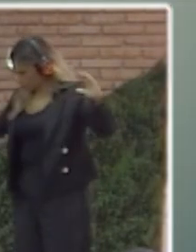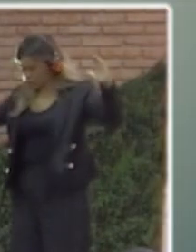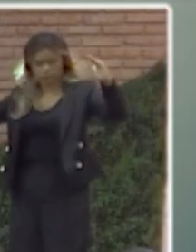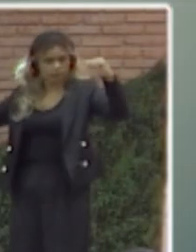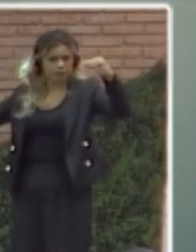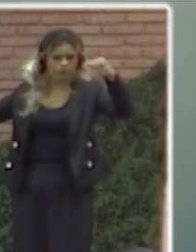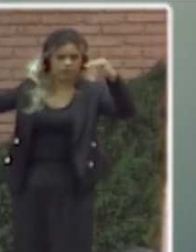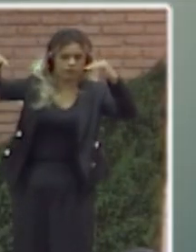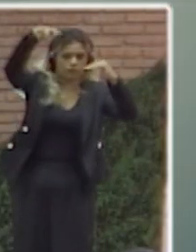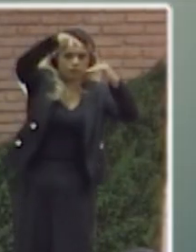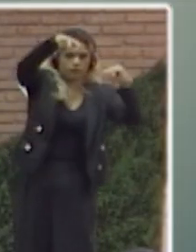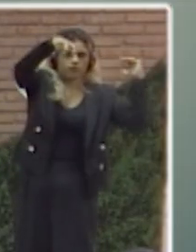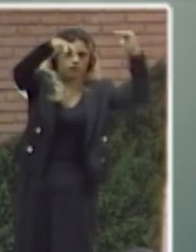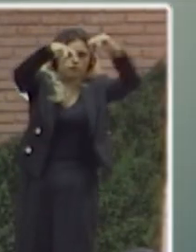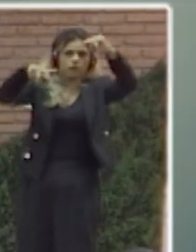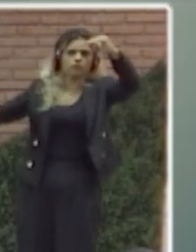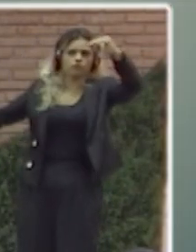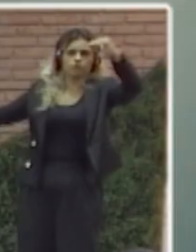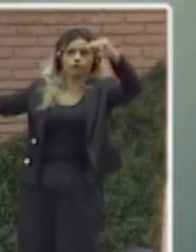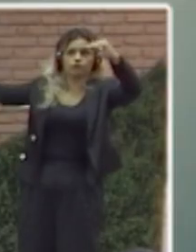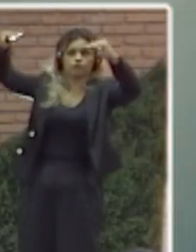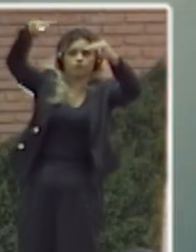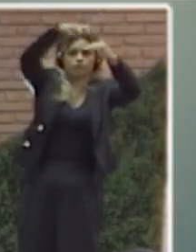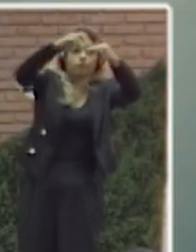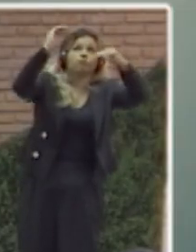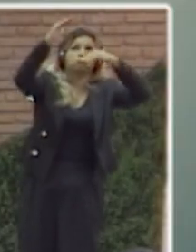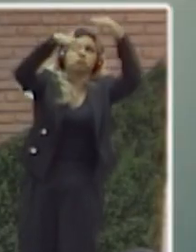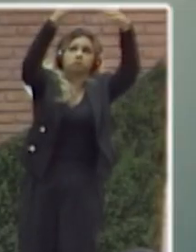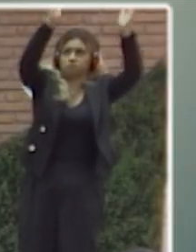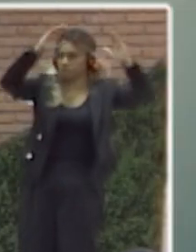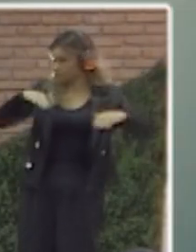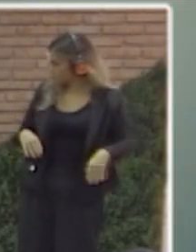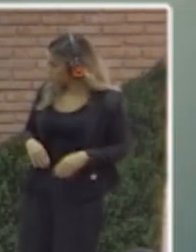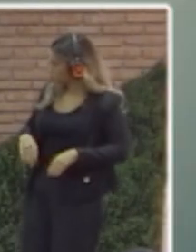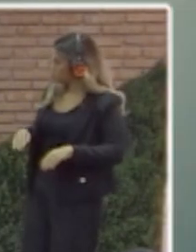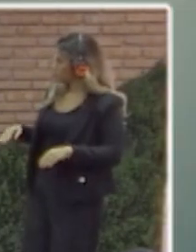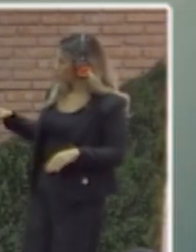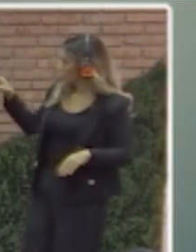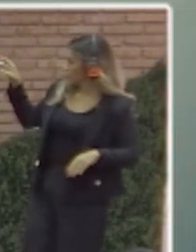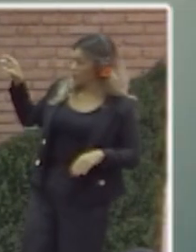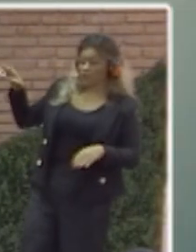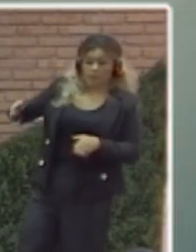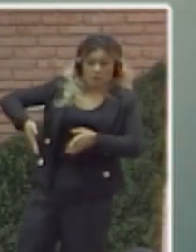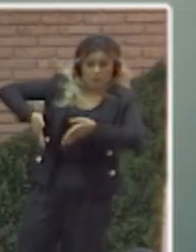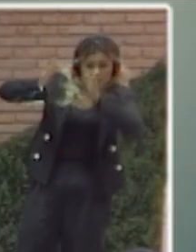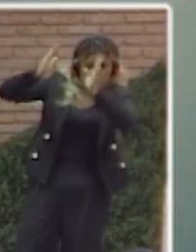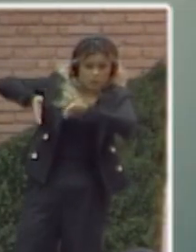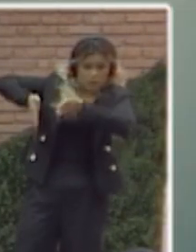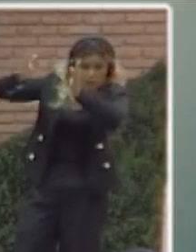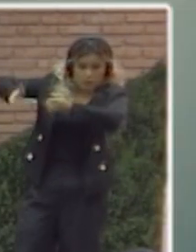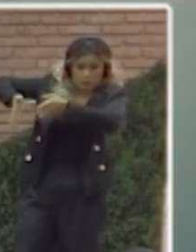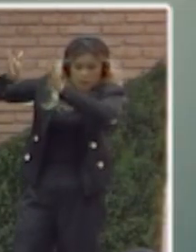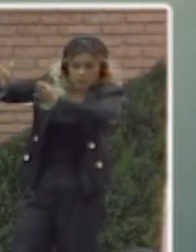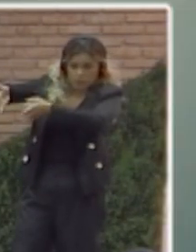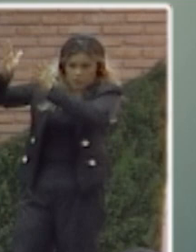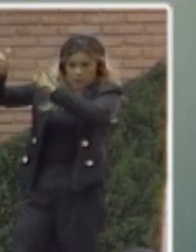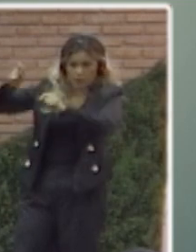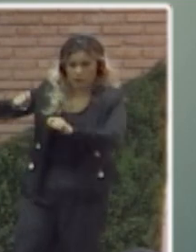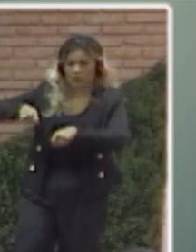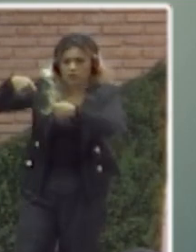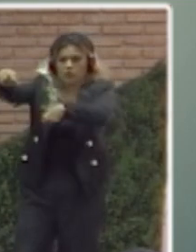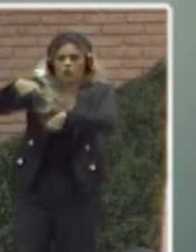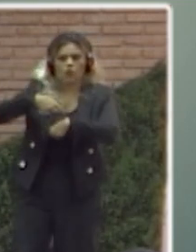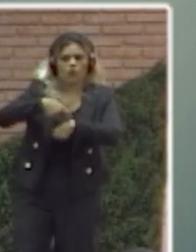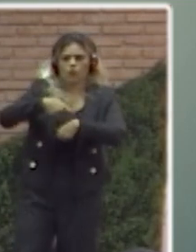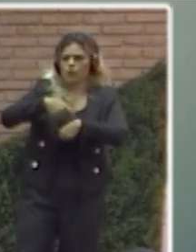com esse sistema, cada prédio desse foi entregue com um tempo